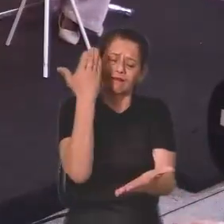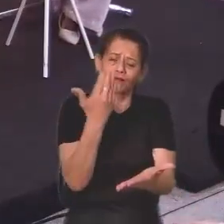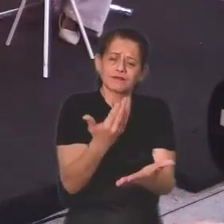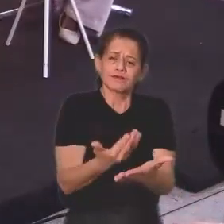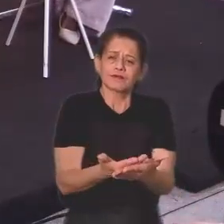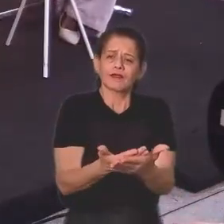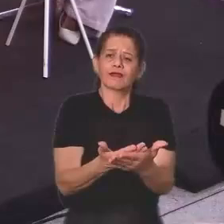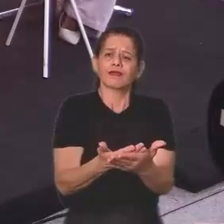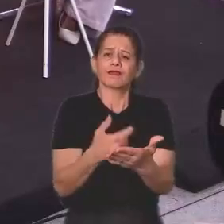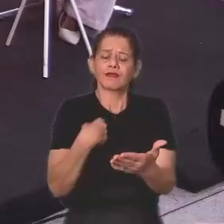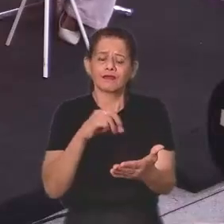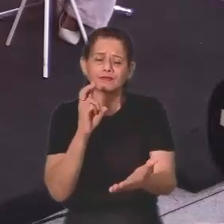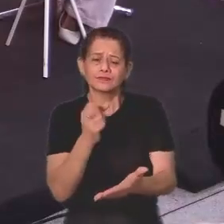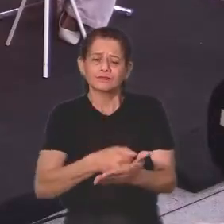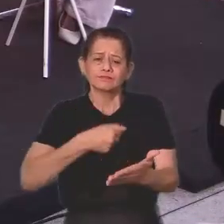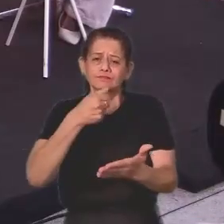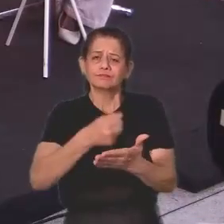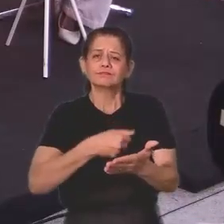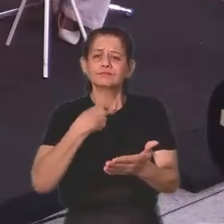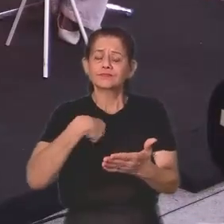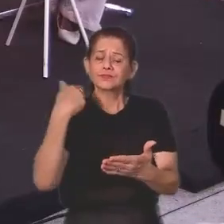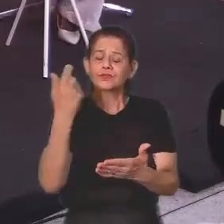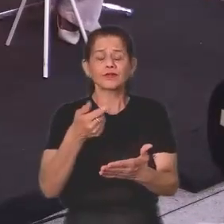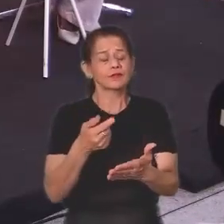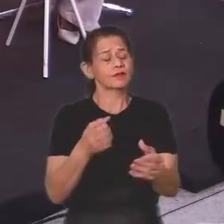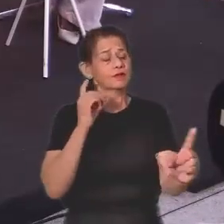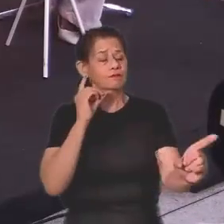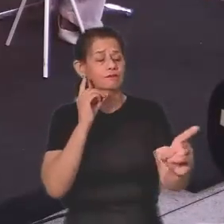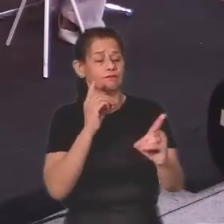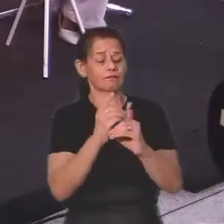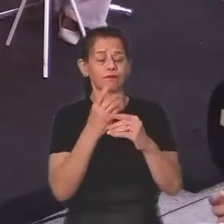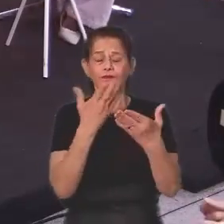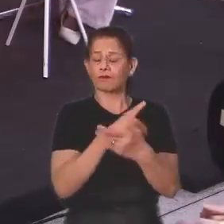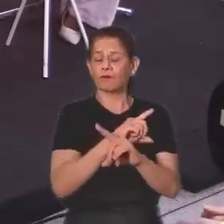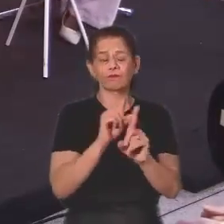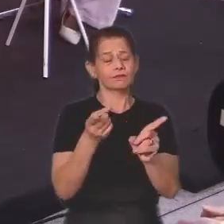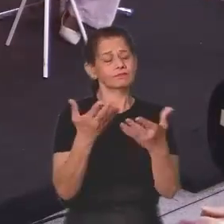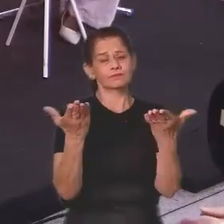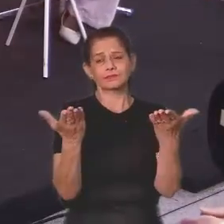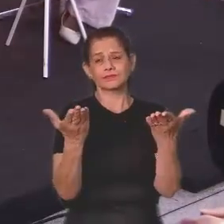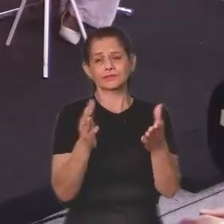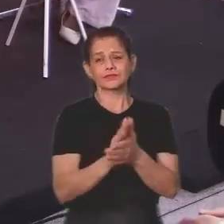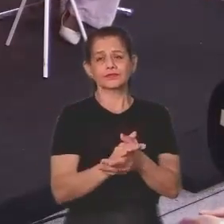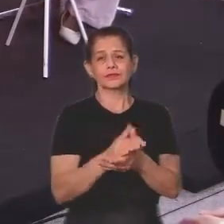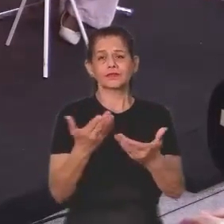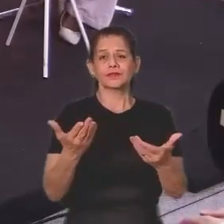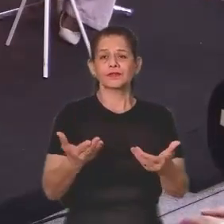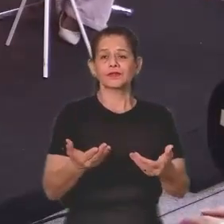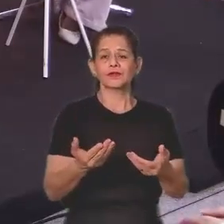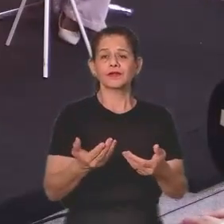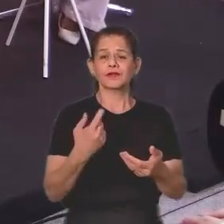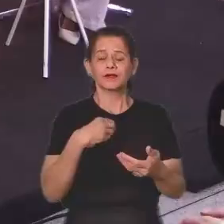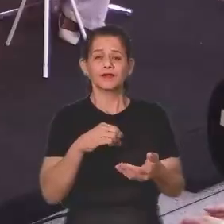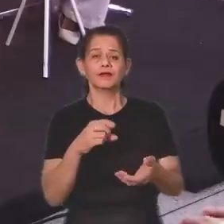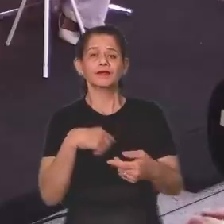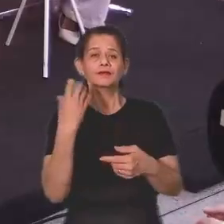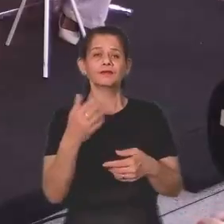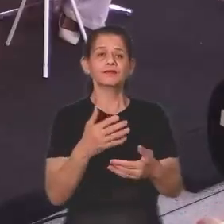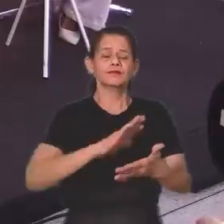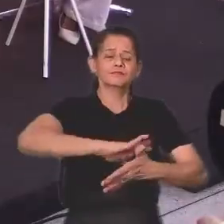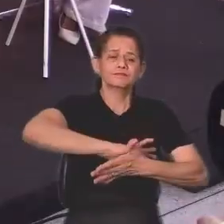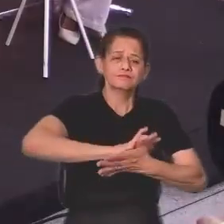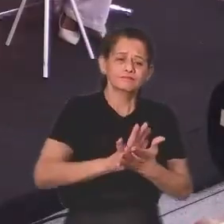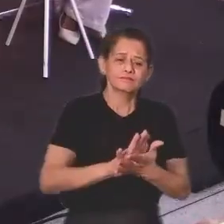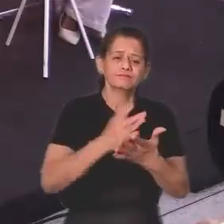não. Empecilhos, às vezes, encontra, né? Às vezes, não, quase sempre, né, Nia? Ainda mais com esse negócio de preconceito.